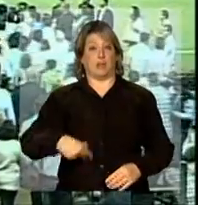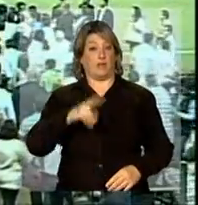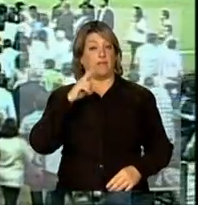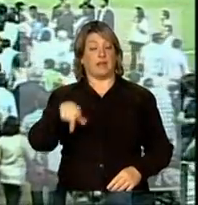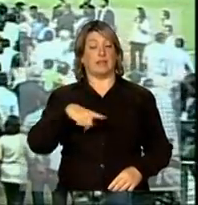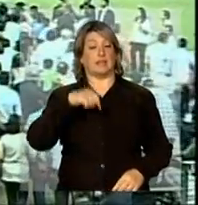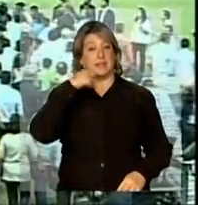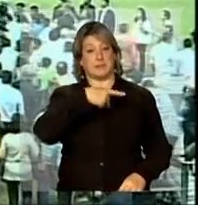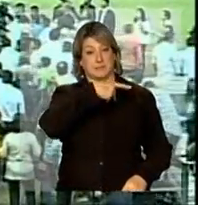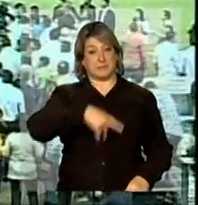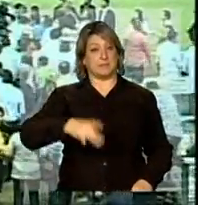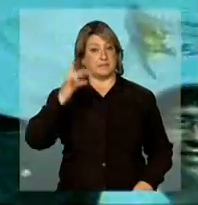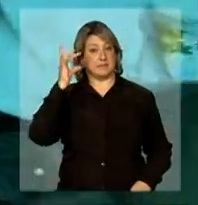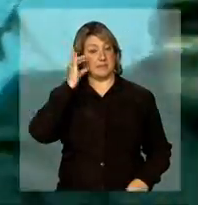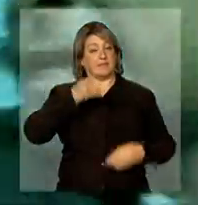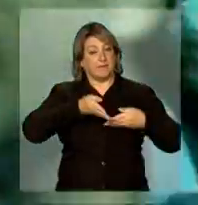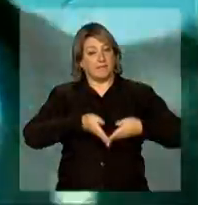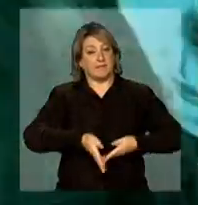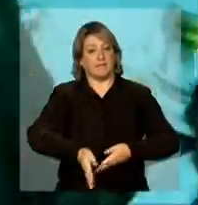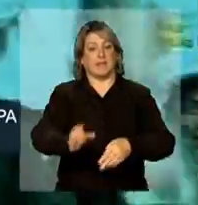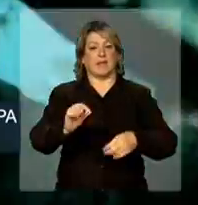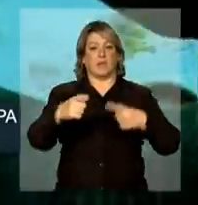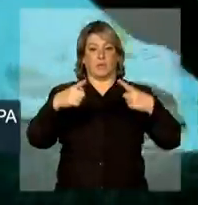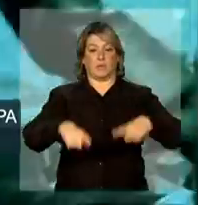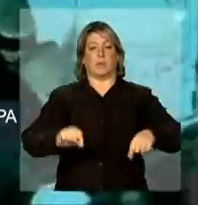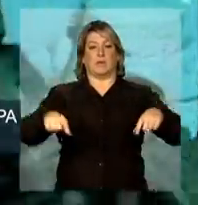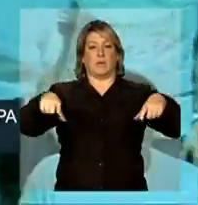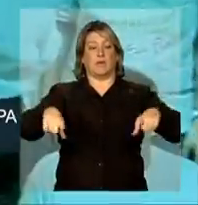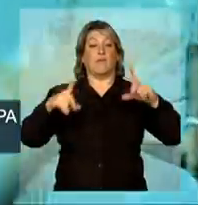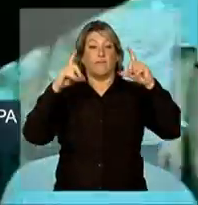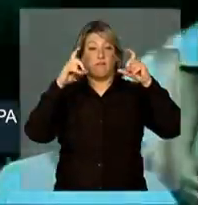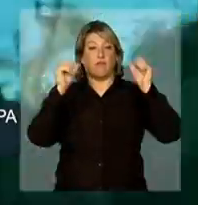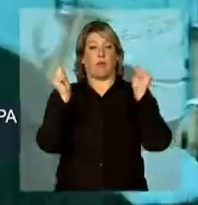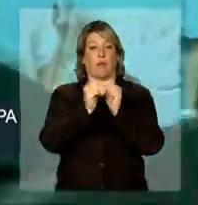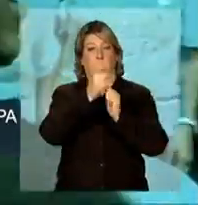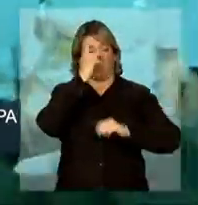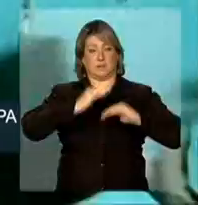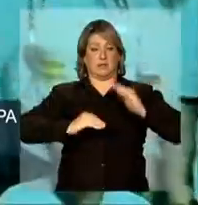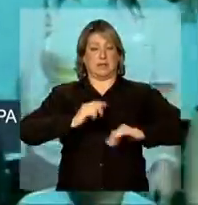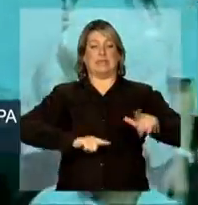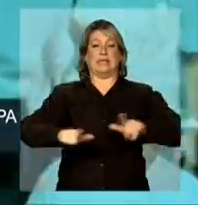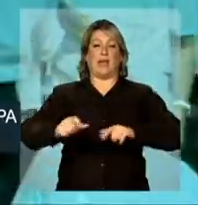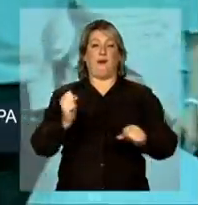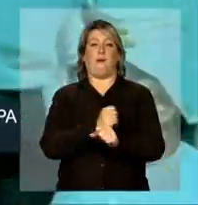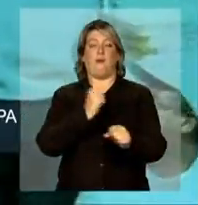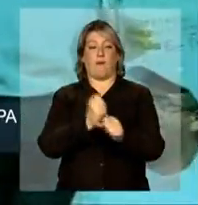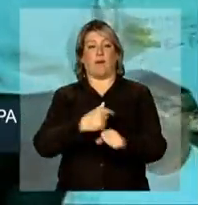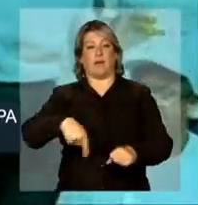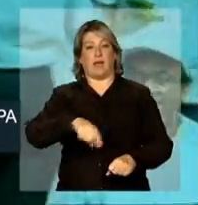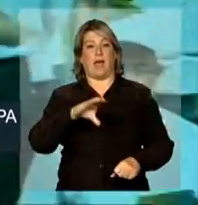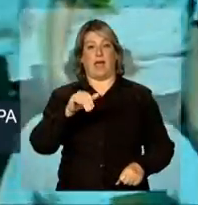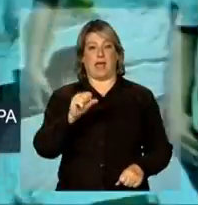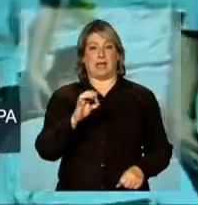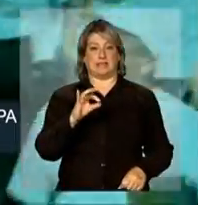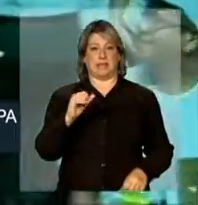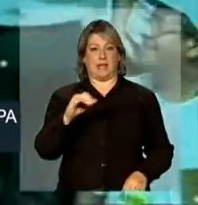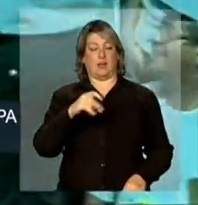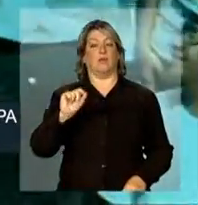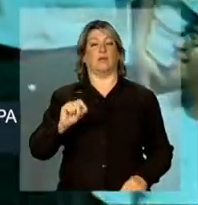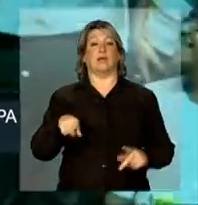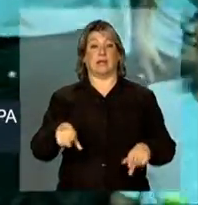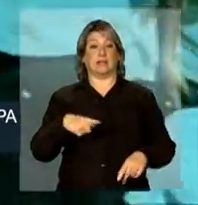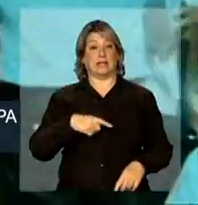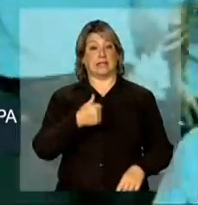a presidenta Dilma Rousseff se dirigindo ao campo para tirar uma foto com os trabalhadores da obra do Castelão. Como eu dizia, o campo